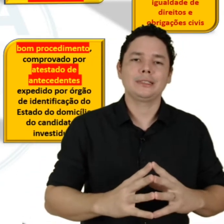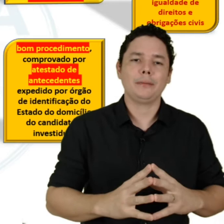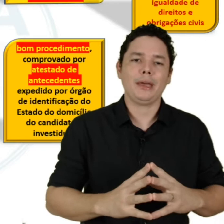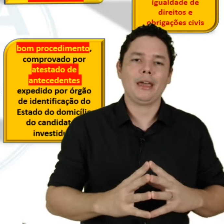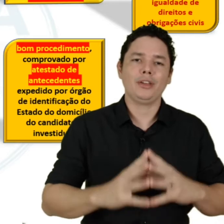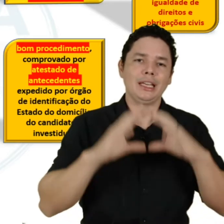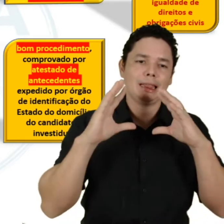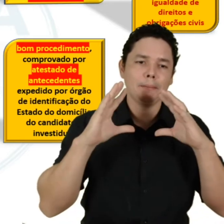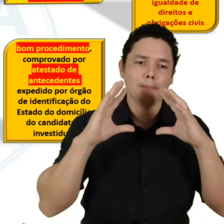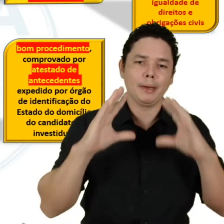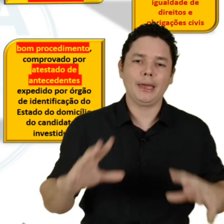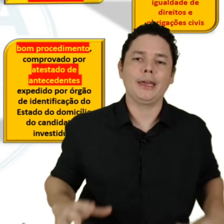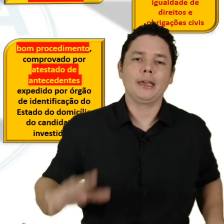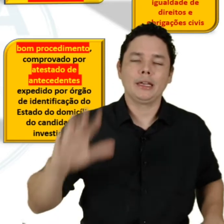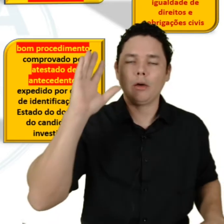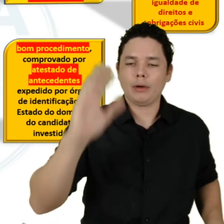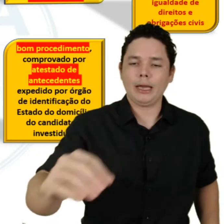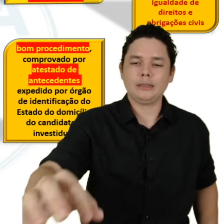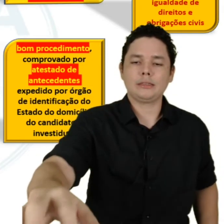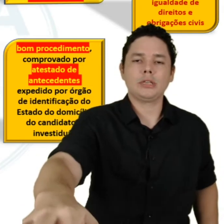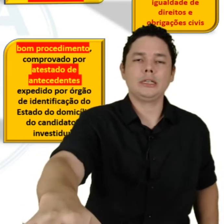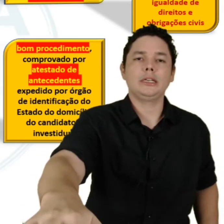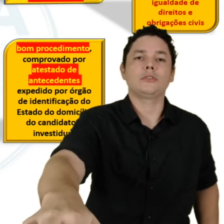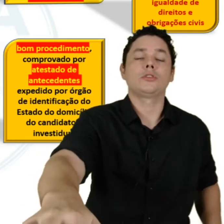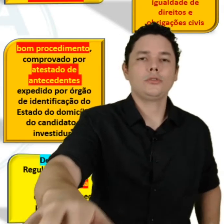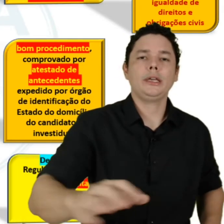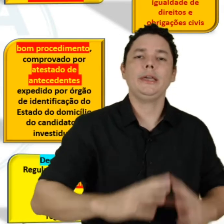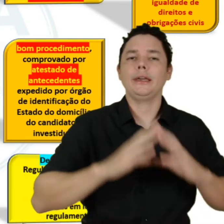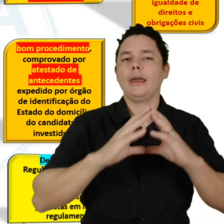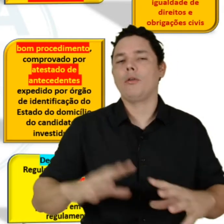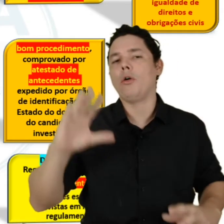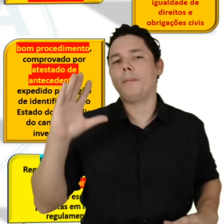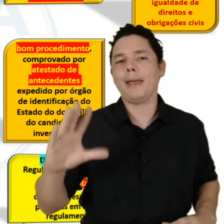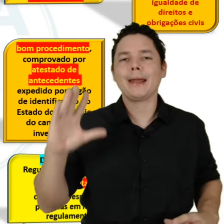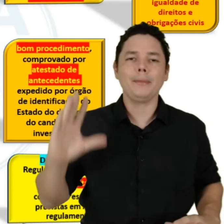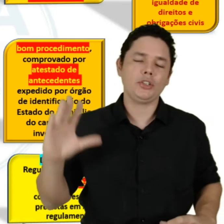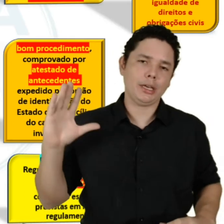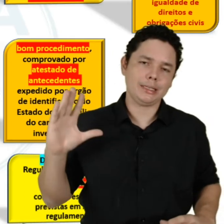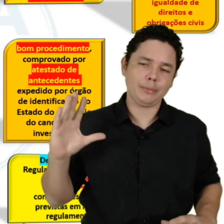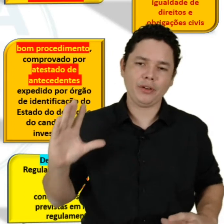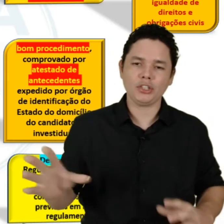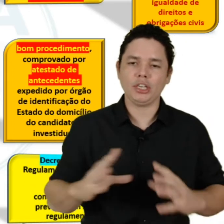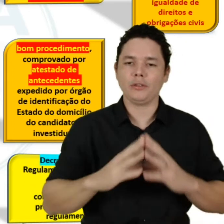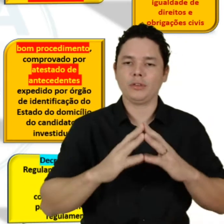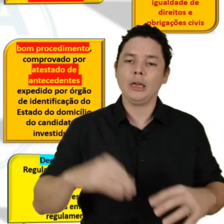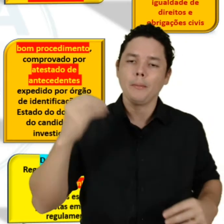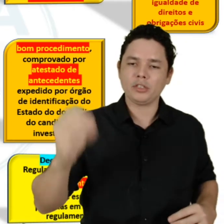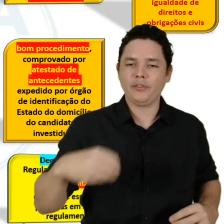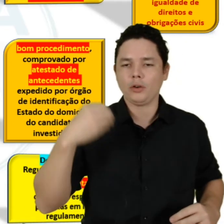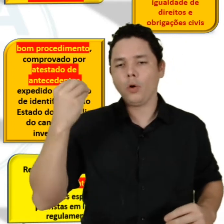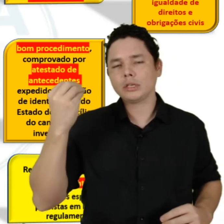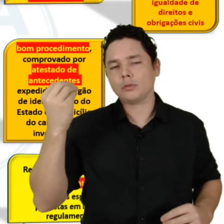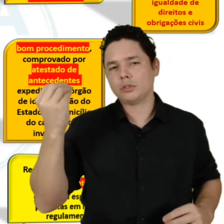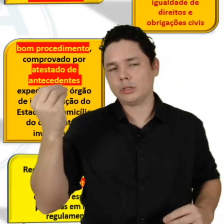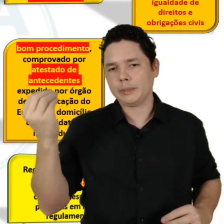seu CPF também. Então, aí estão os requisitos. Isso aqui é um rol meramente exemplificativo, né? Pode